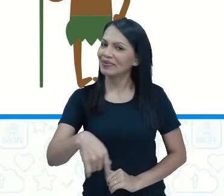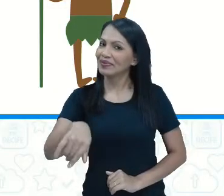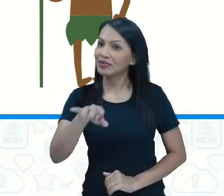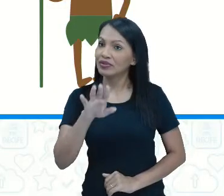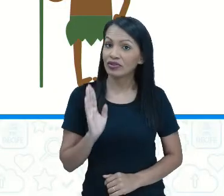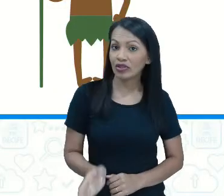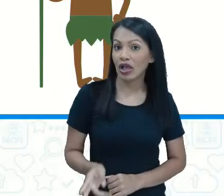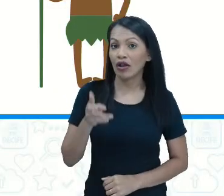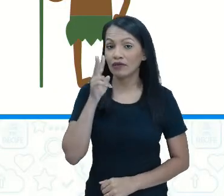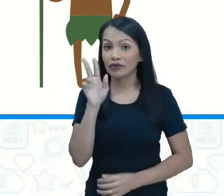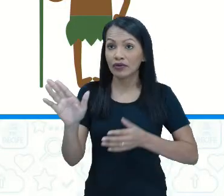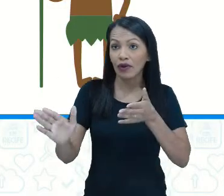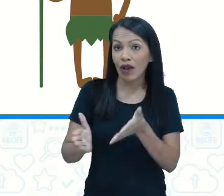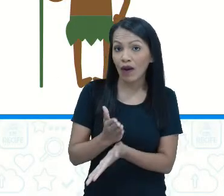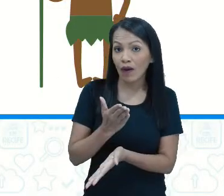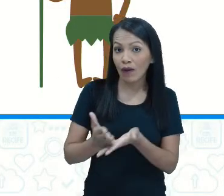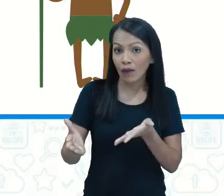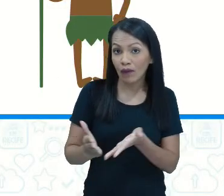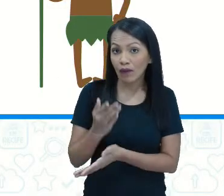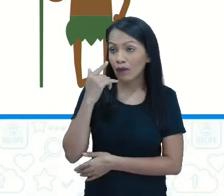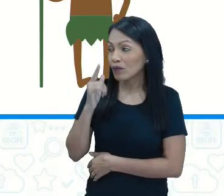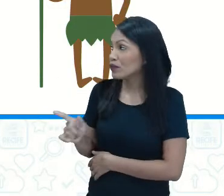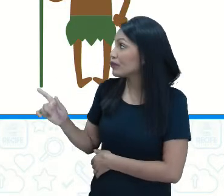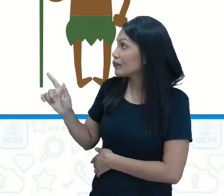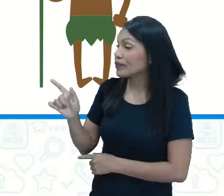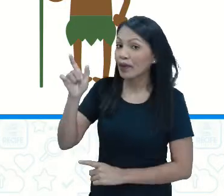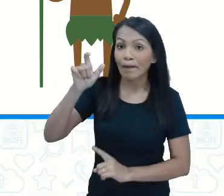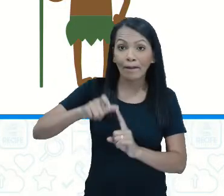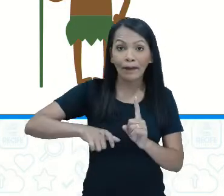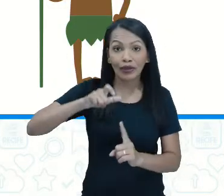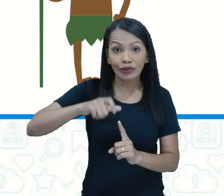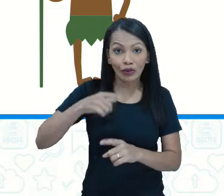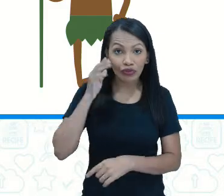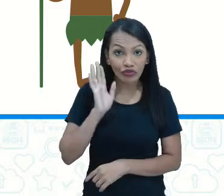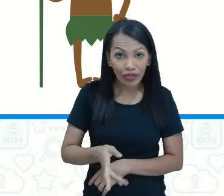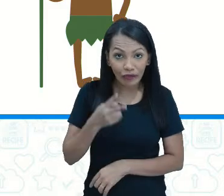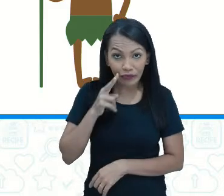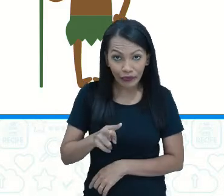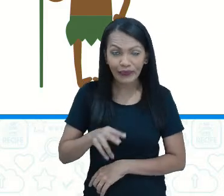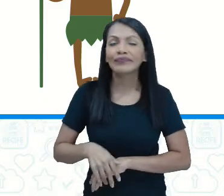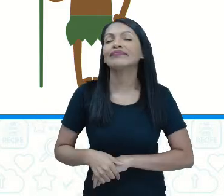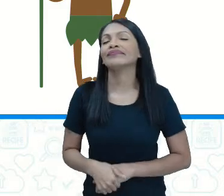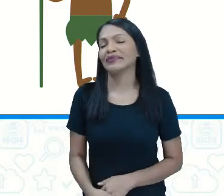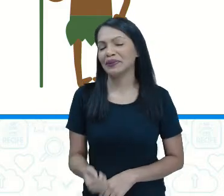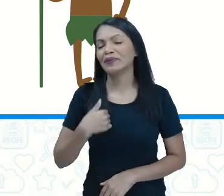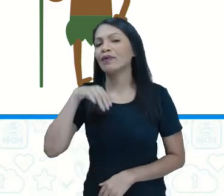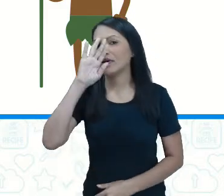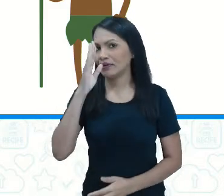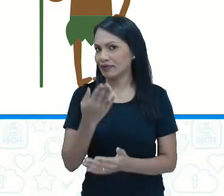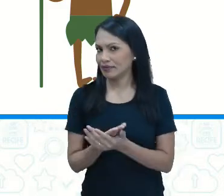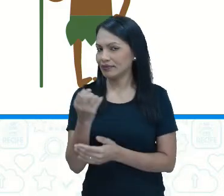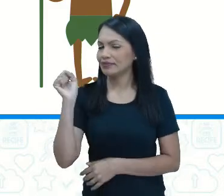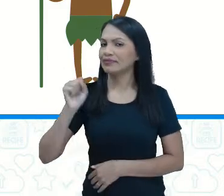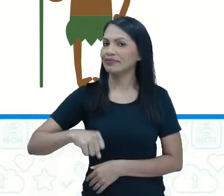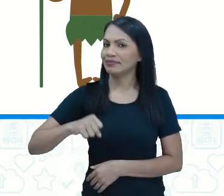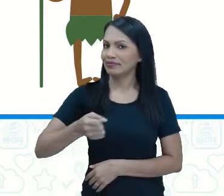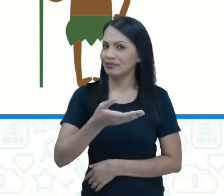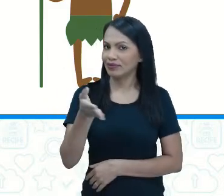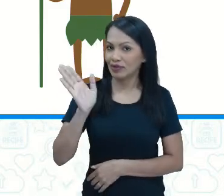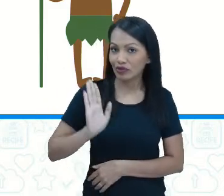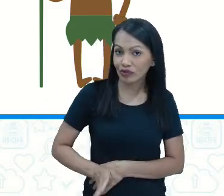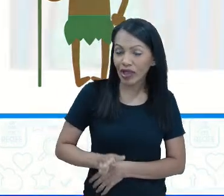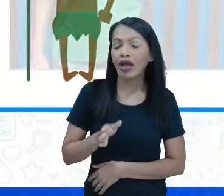já viu algum desses personagens por aí? Já viu esses personagens? Tenho certeza que sim. Tenho certeza que você